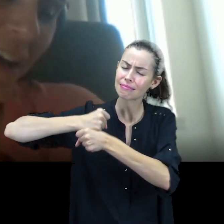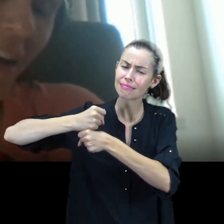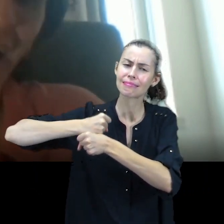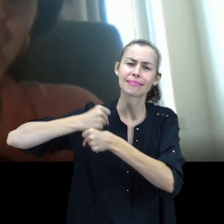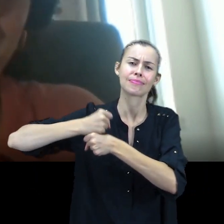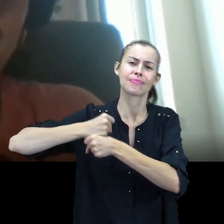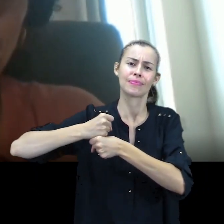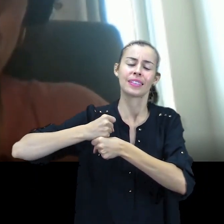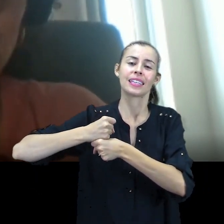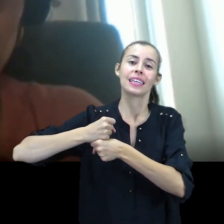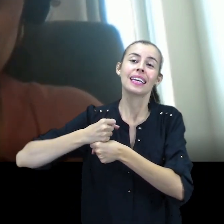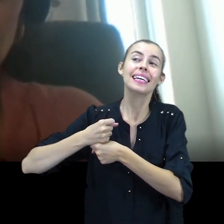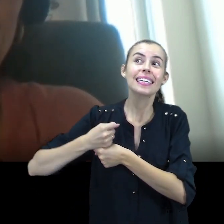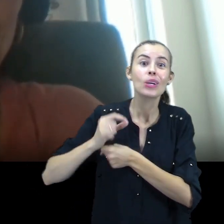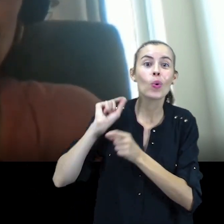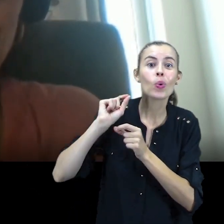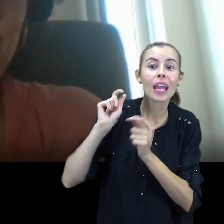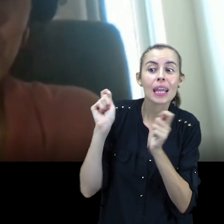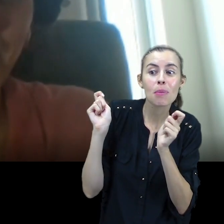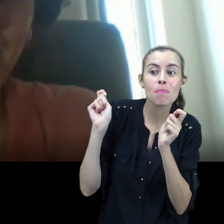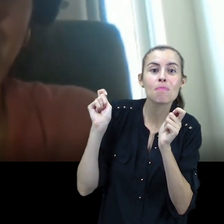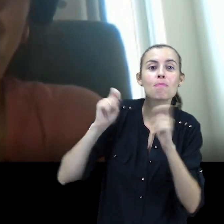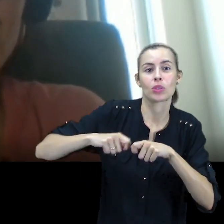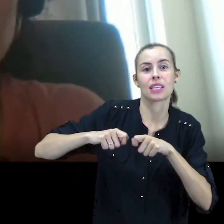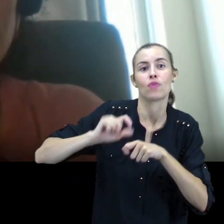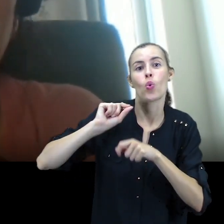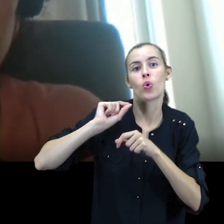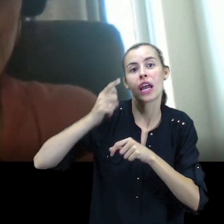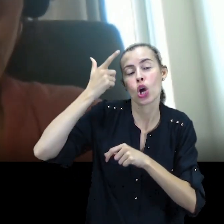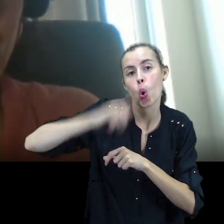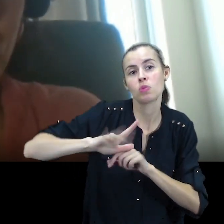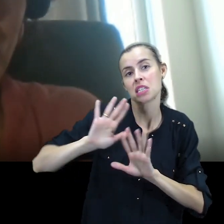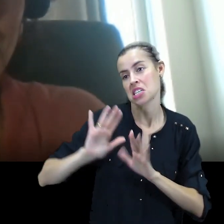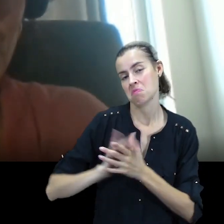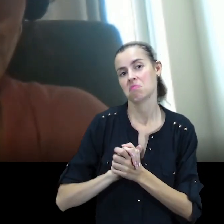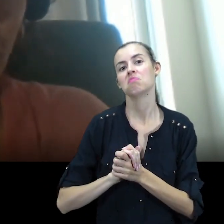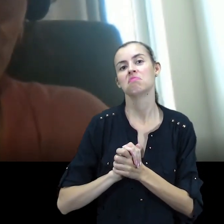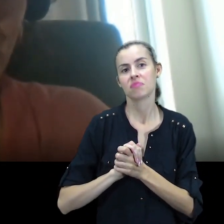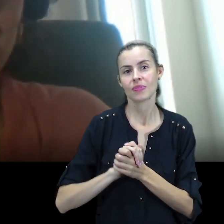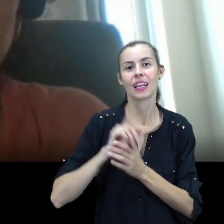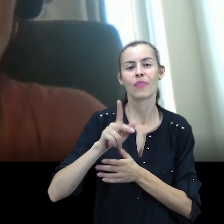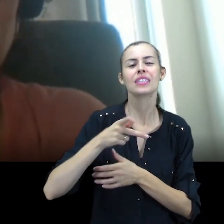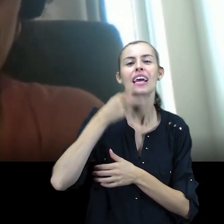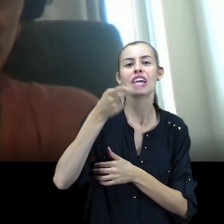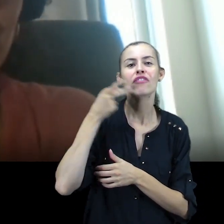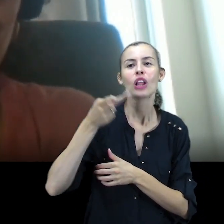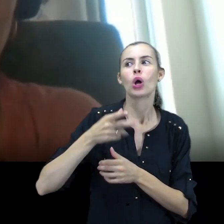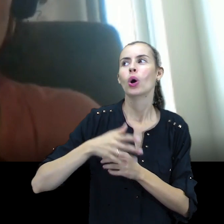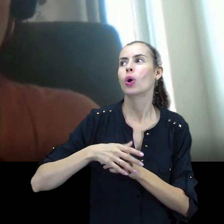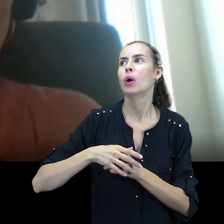sobre o medo de sumir no vento, né? A discussão sobre direitos humanos, formação